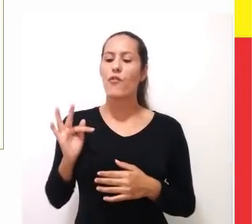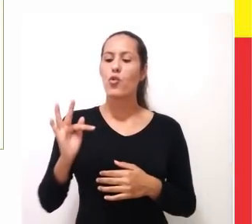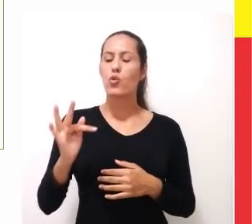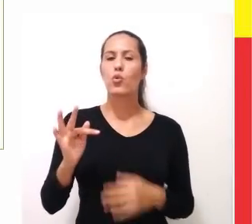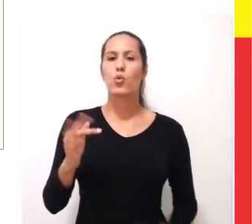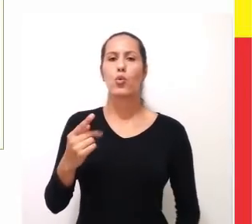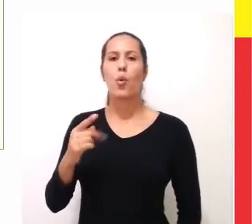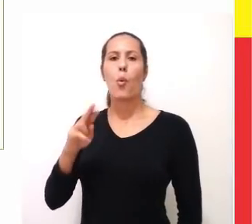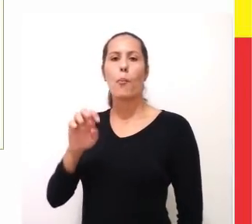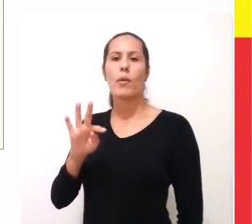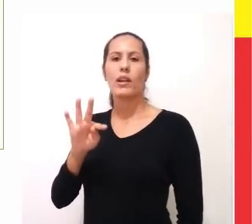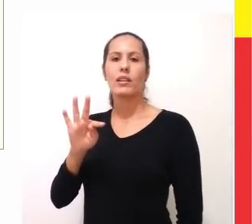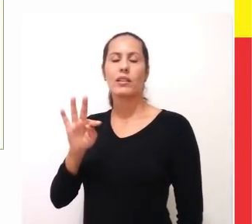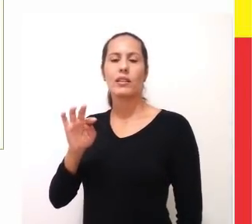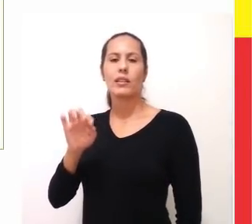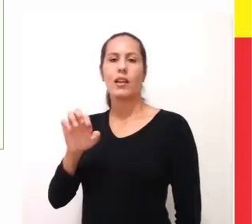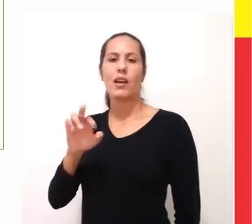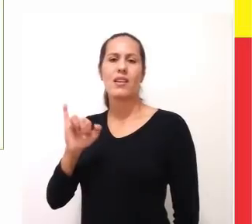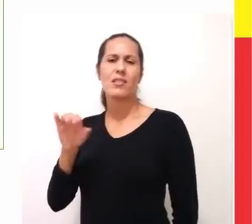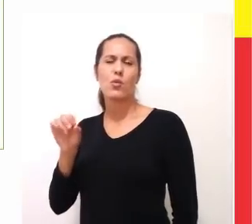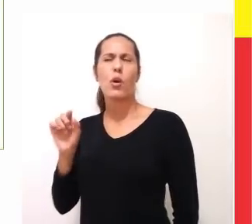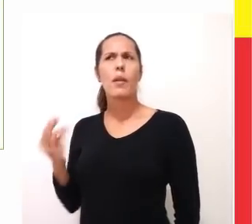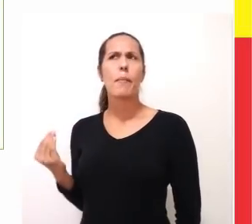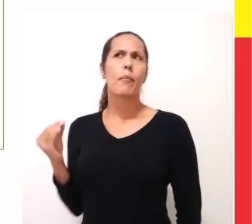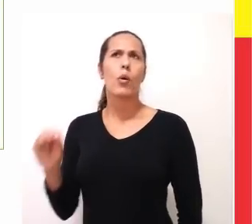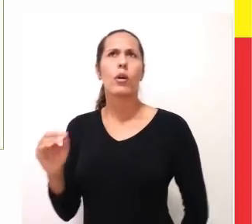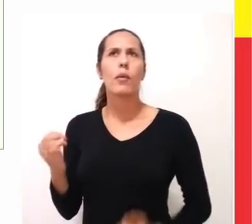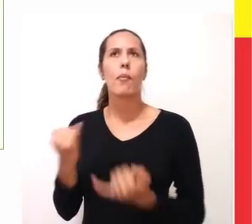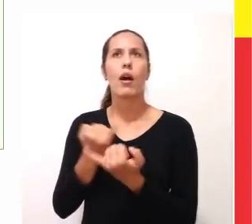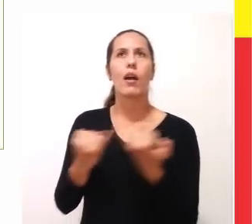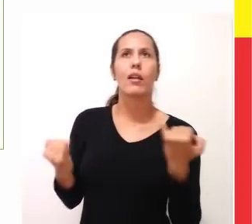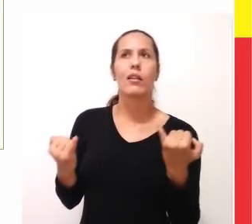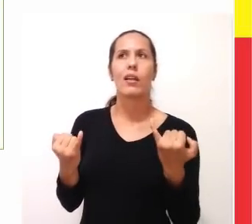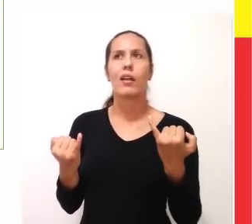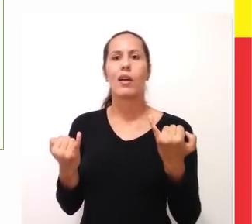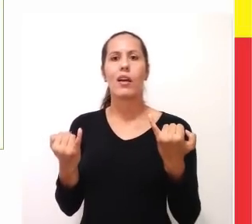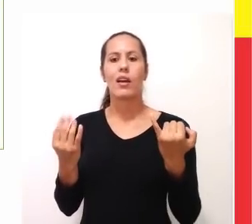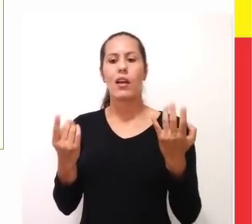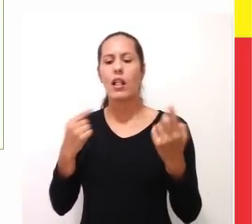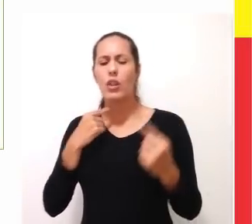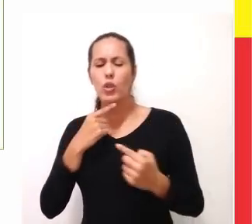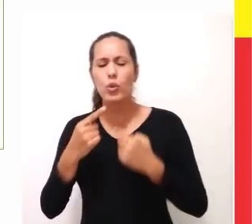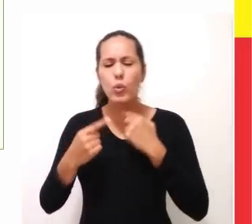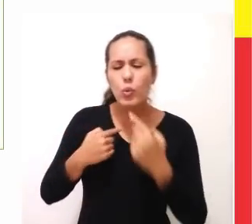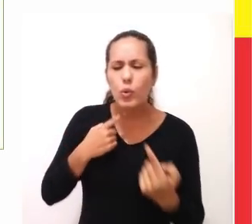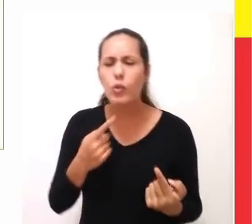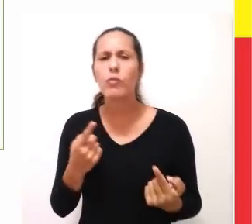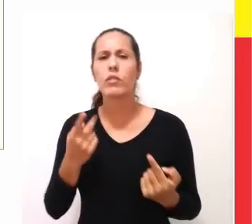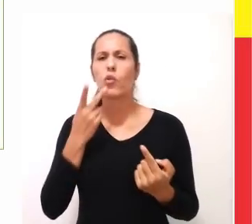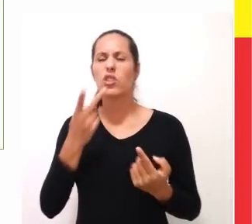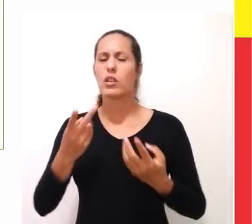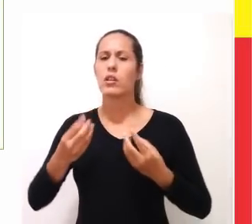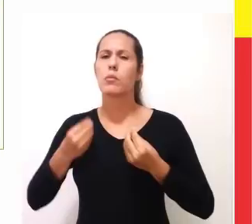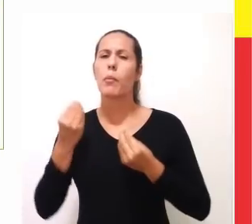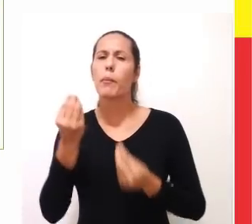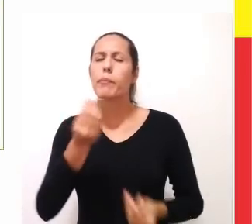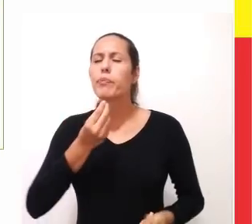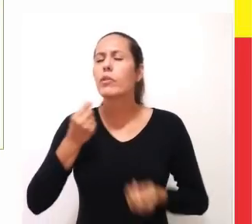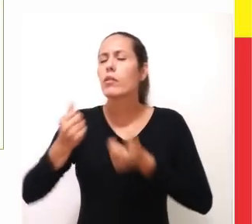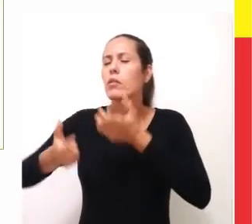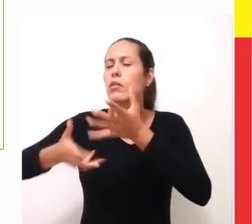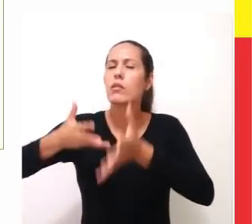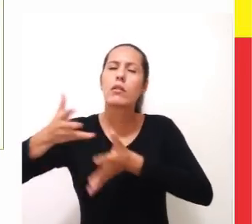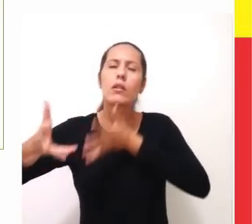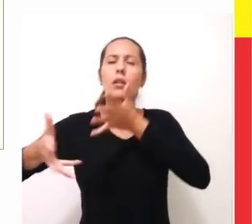pode indicar polidez e dúvida. A polidez, no caso, polidez, ser cordial, ser polido. Você